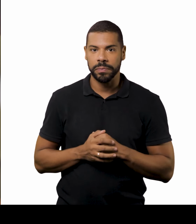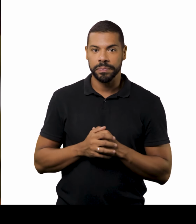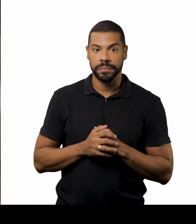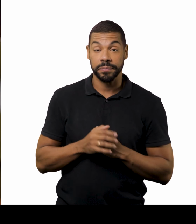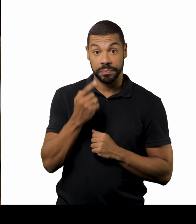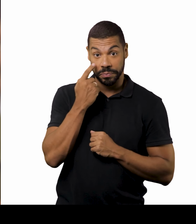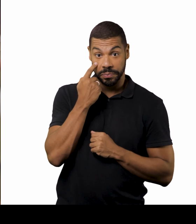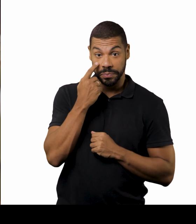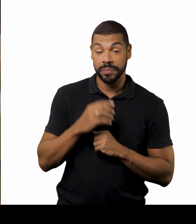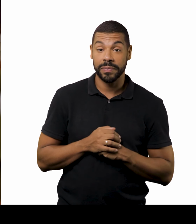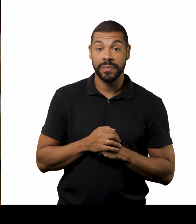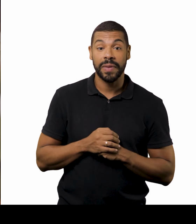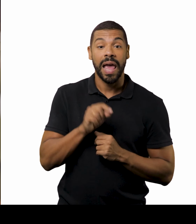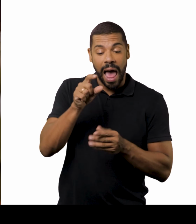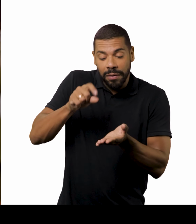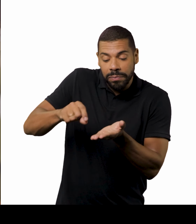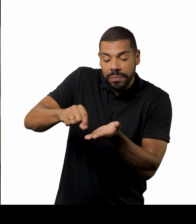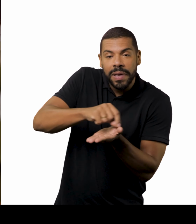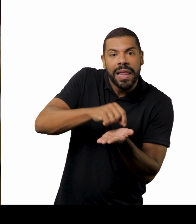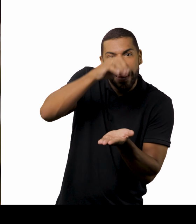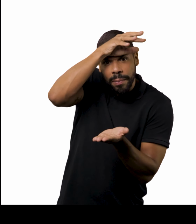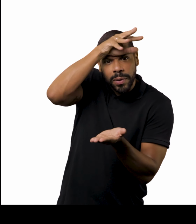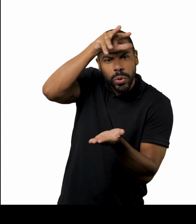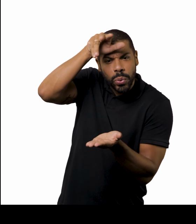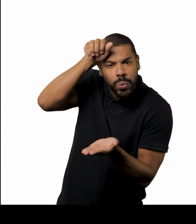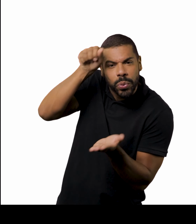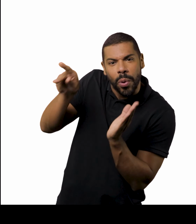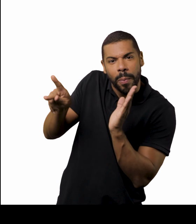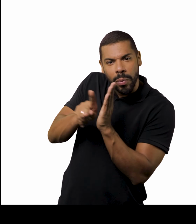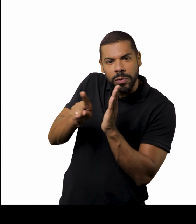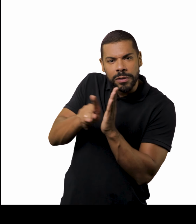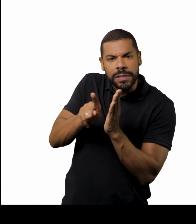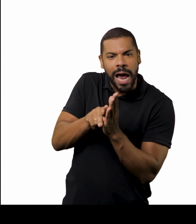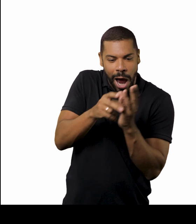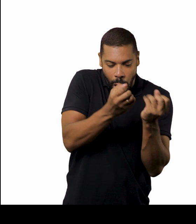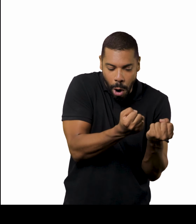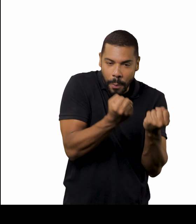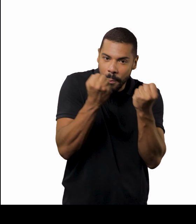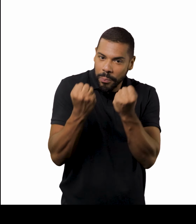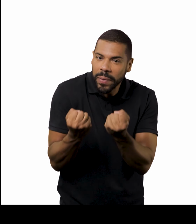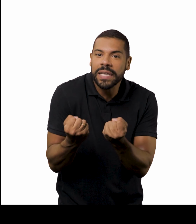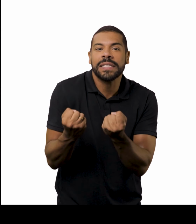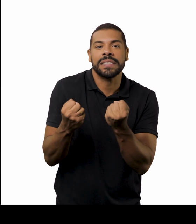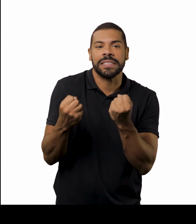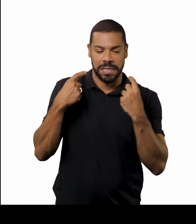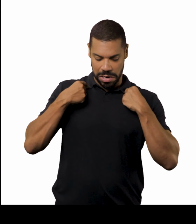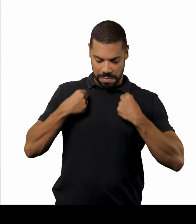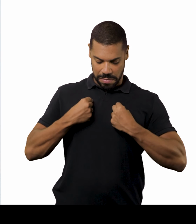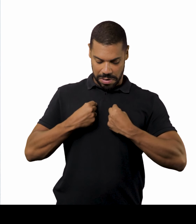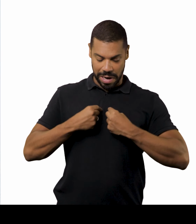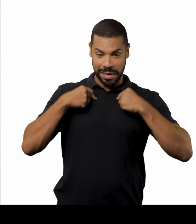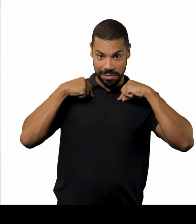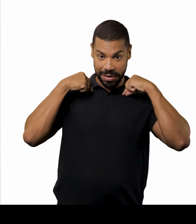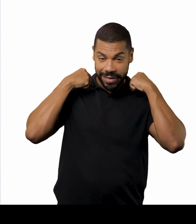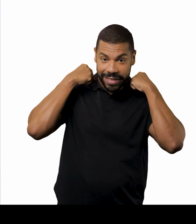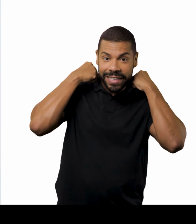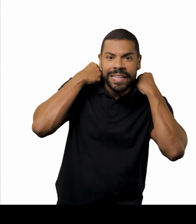fazer a alça de jarina, que é essa semente da Amazônia. Tem esse contraponto que é esse peso, né,